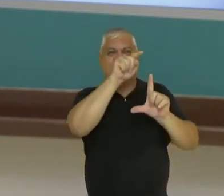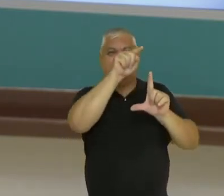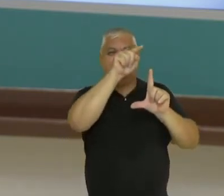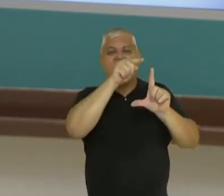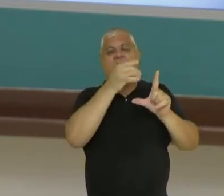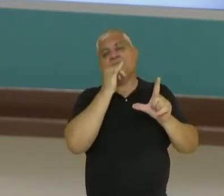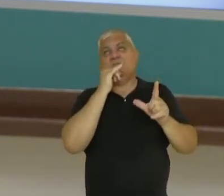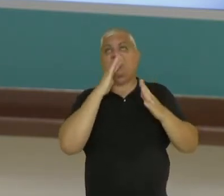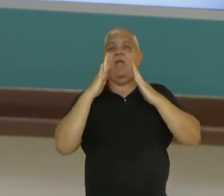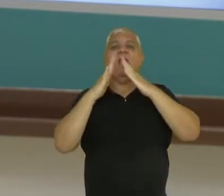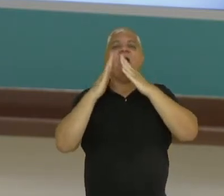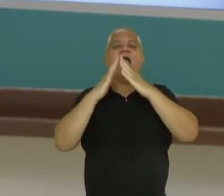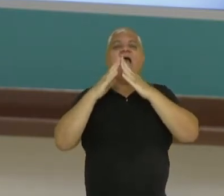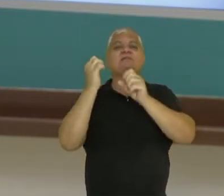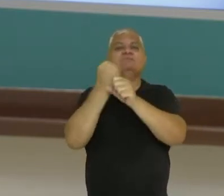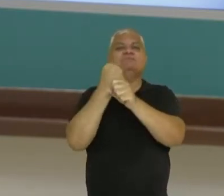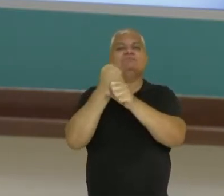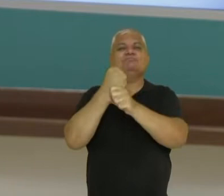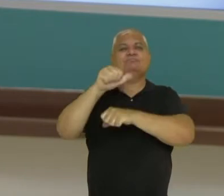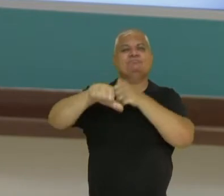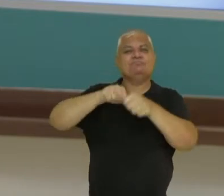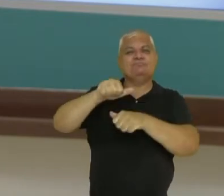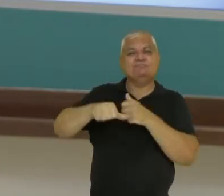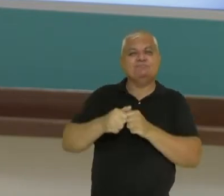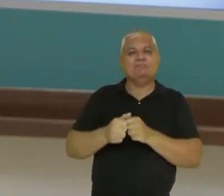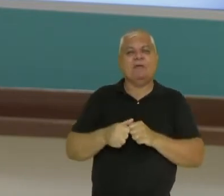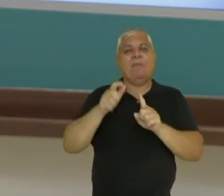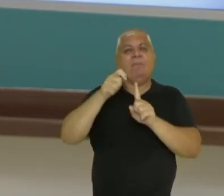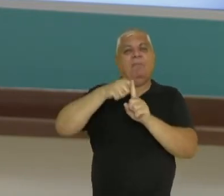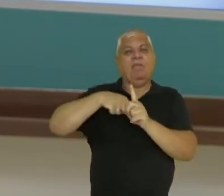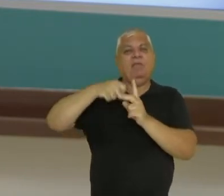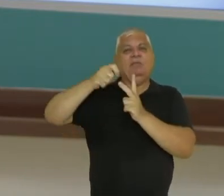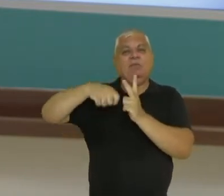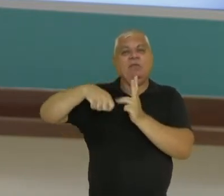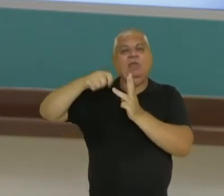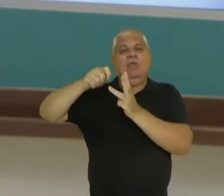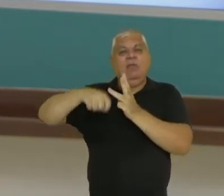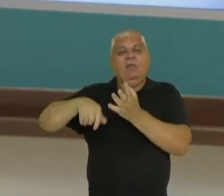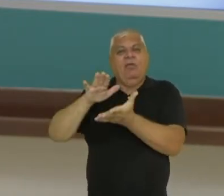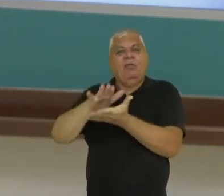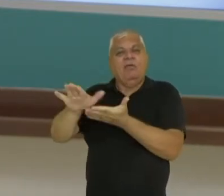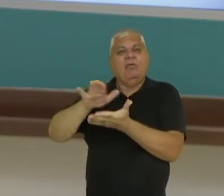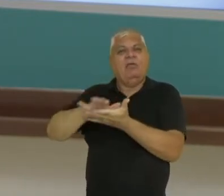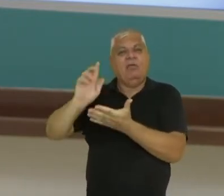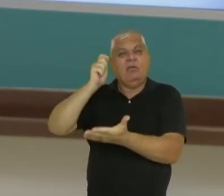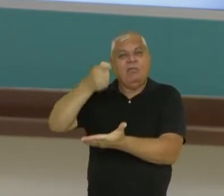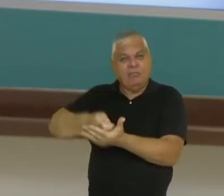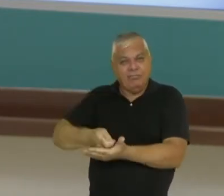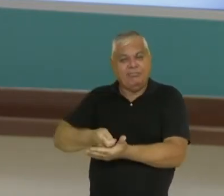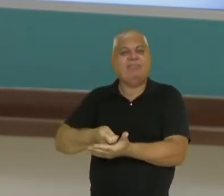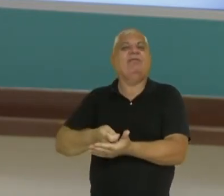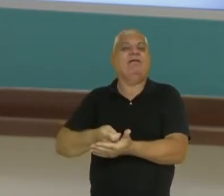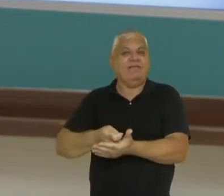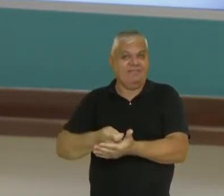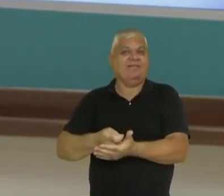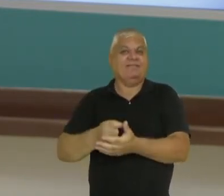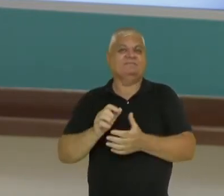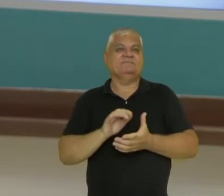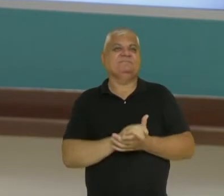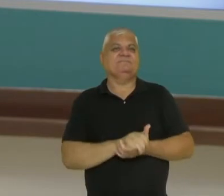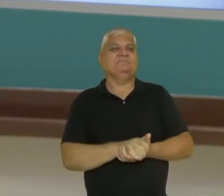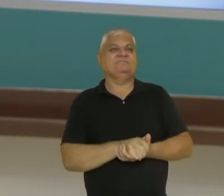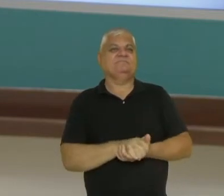reforma de uma casa, por exemplo, né? O quanto em cada mês você gastou desses, né, itens que aparecem em cada uma das